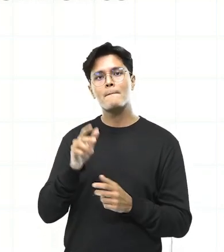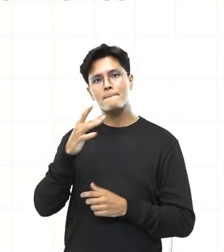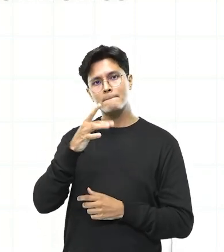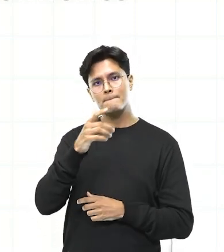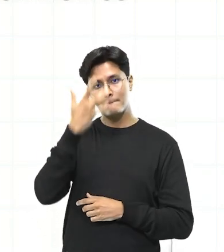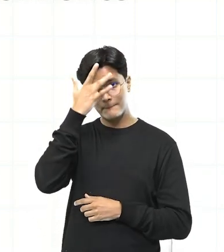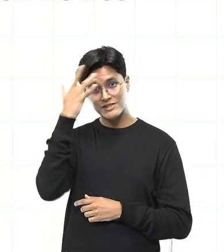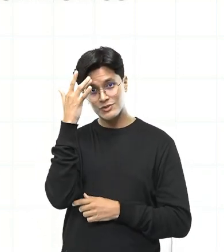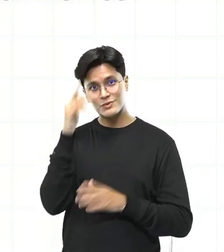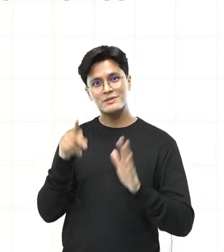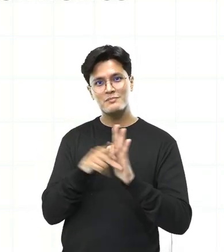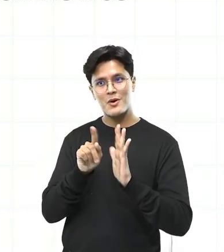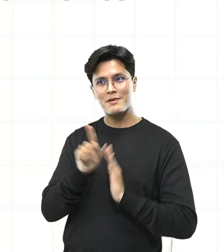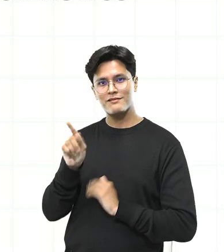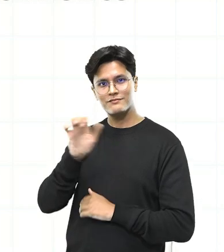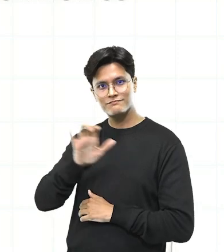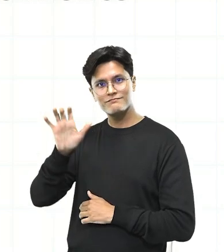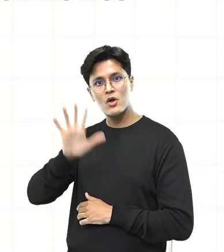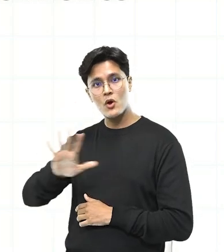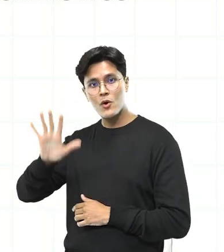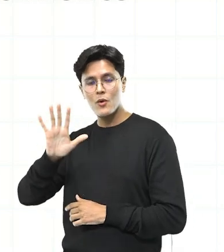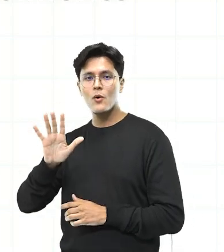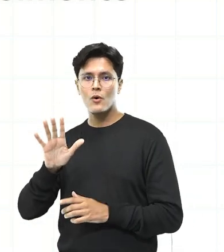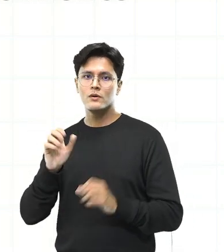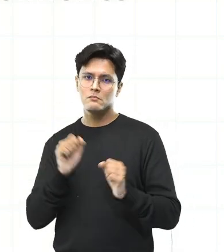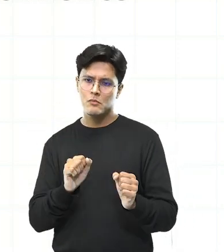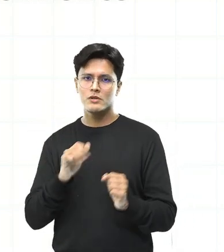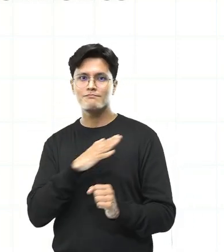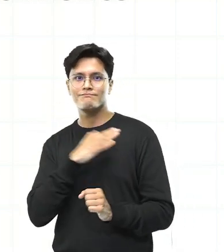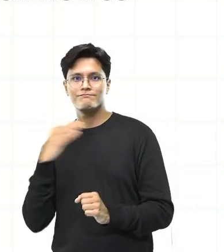esses impactos que estão